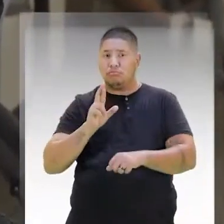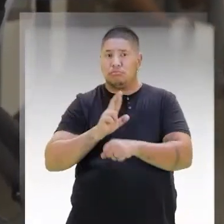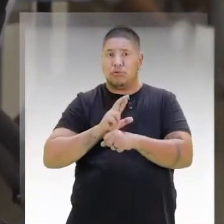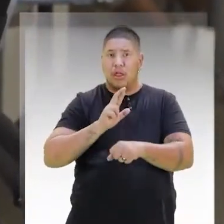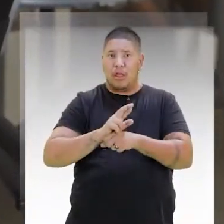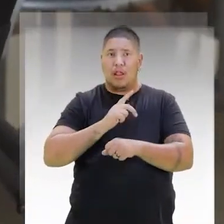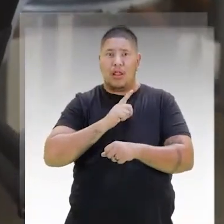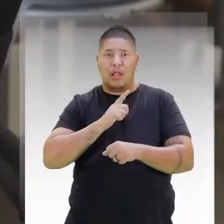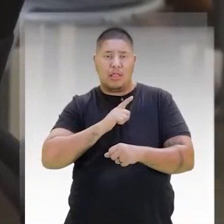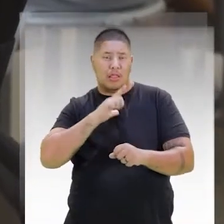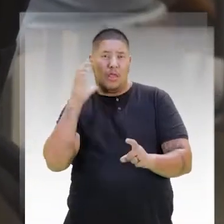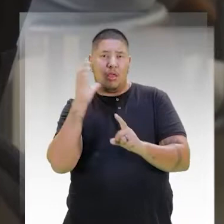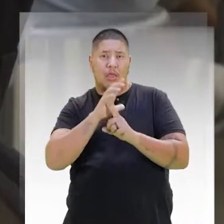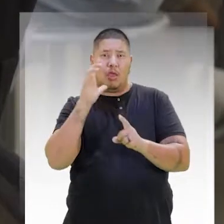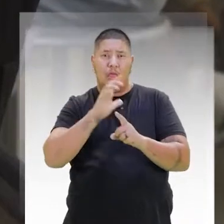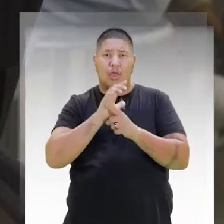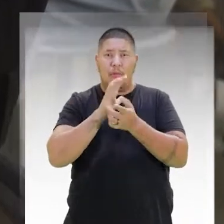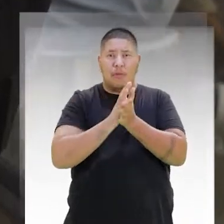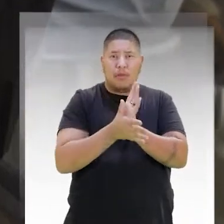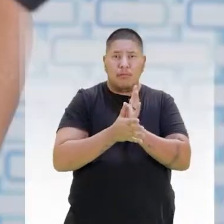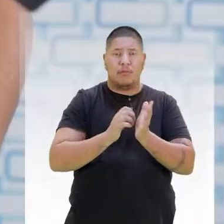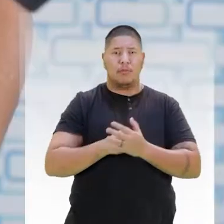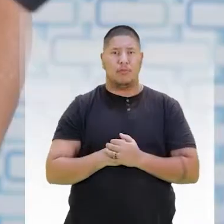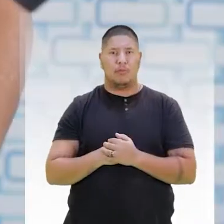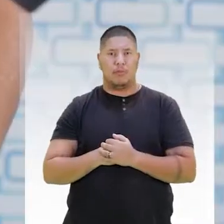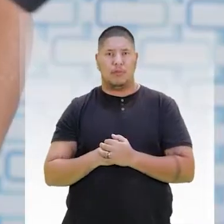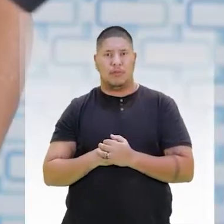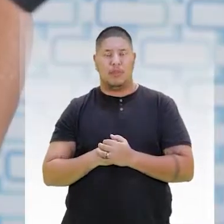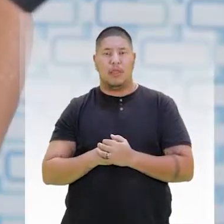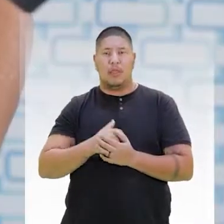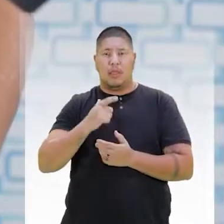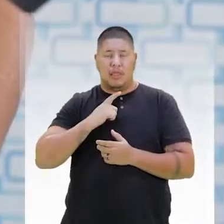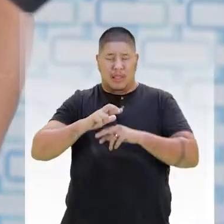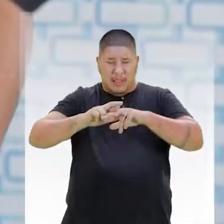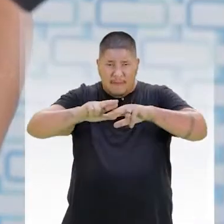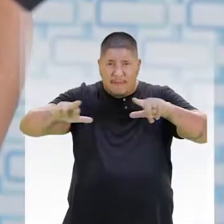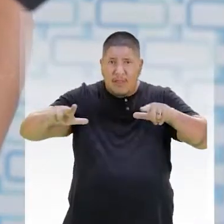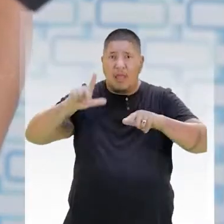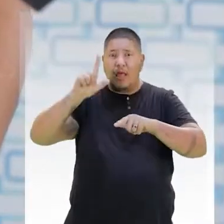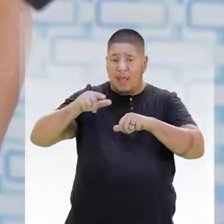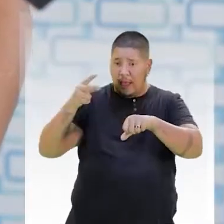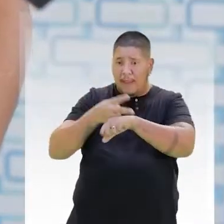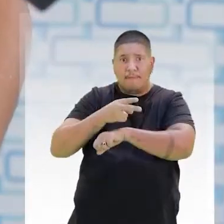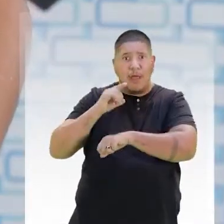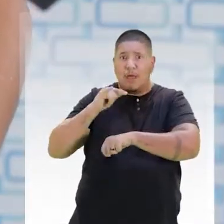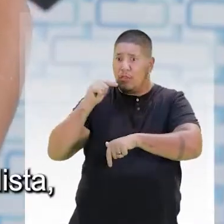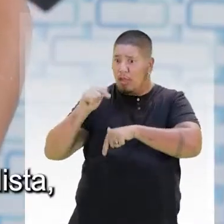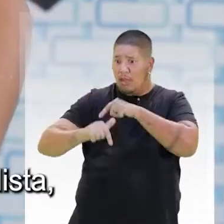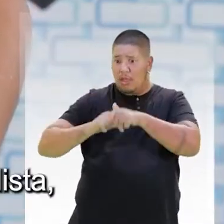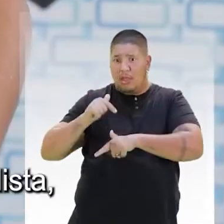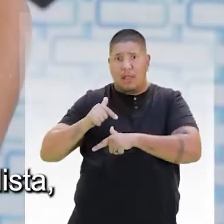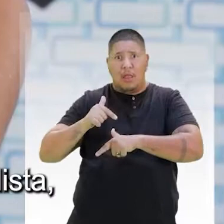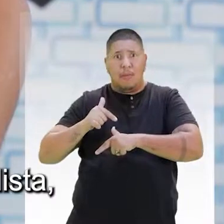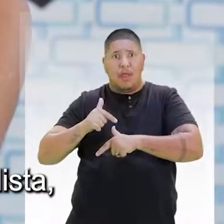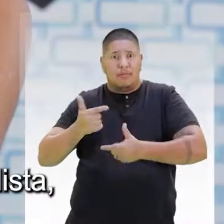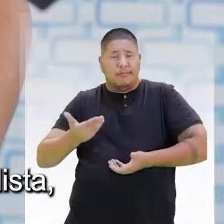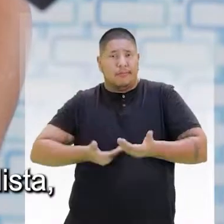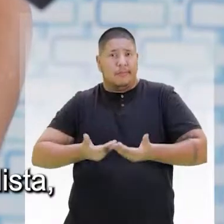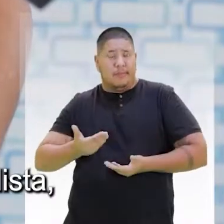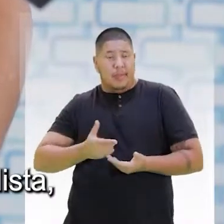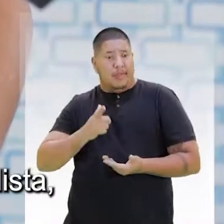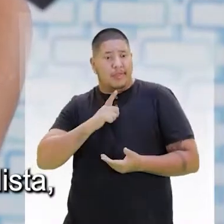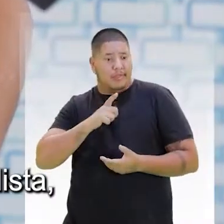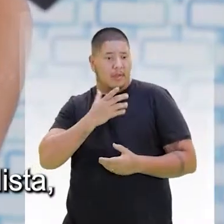pelo preconceito. Ocupo os espaços, ocupo, mas são vagas só operacionais. Eu tenho amigos que são